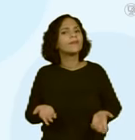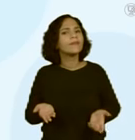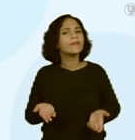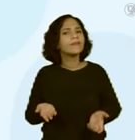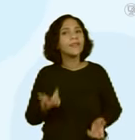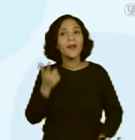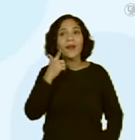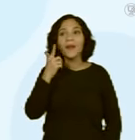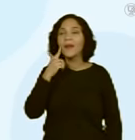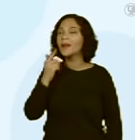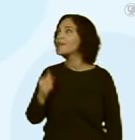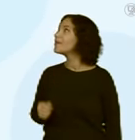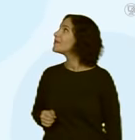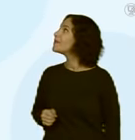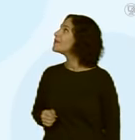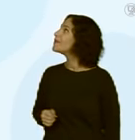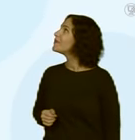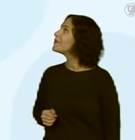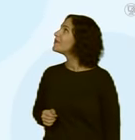9,654,